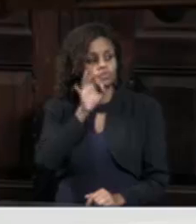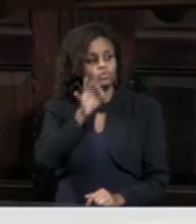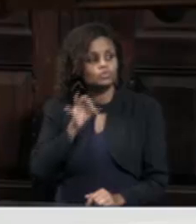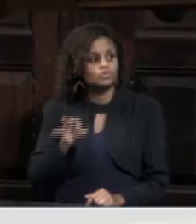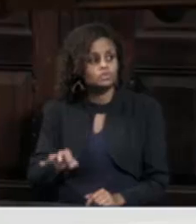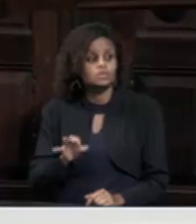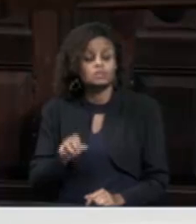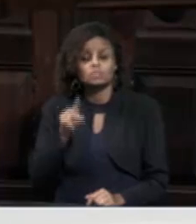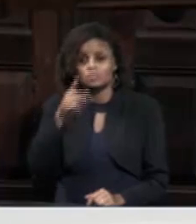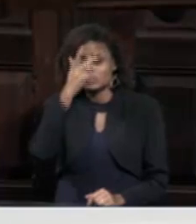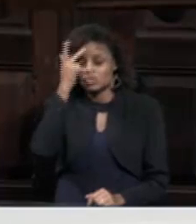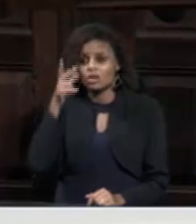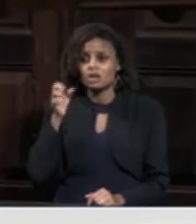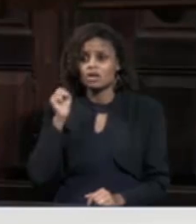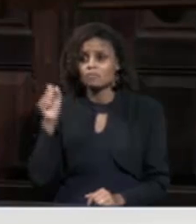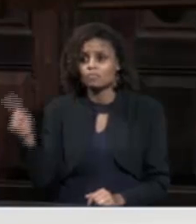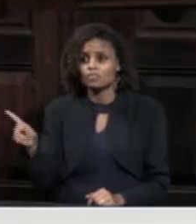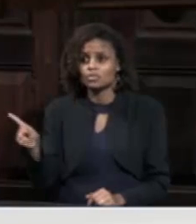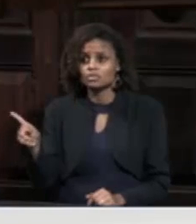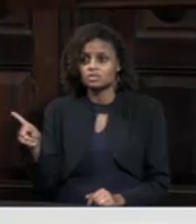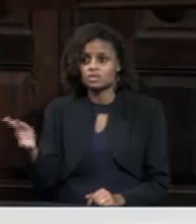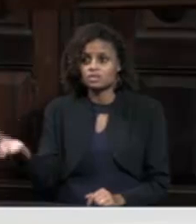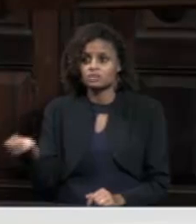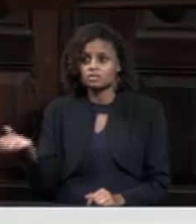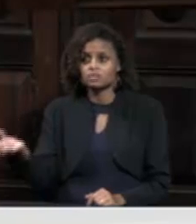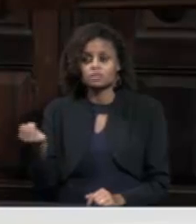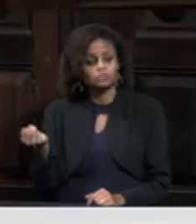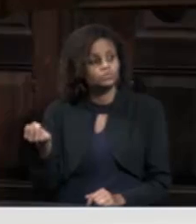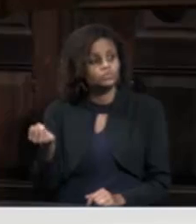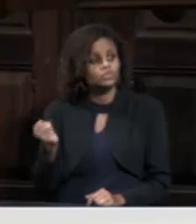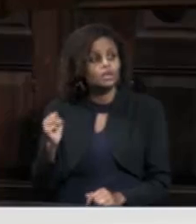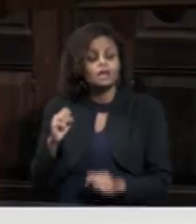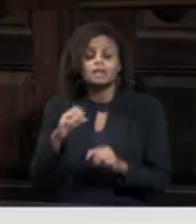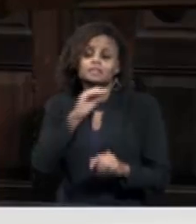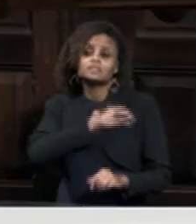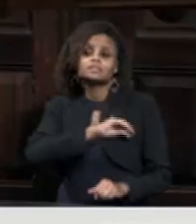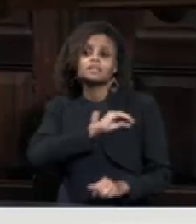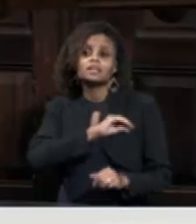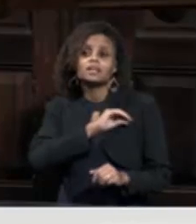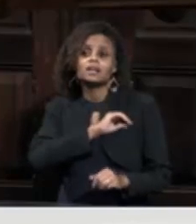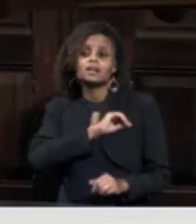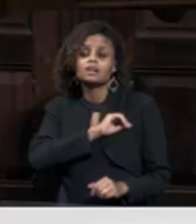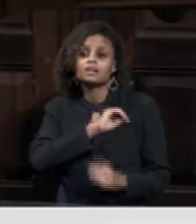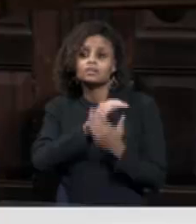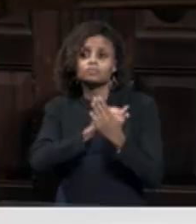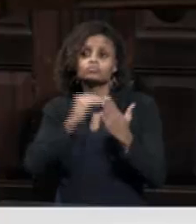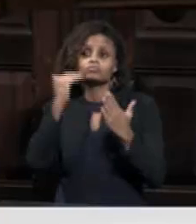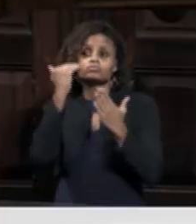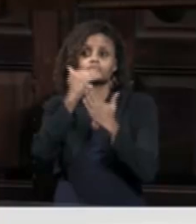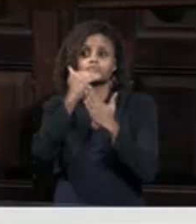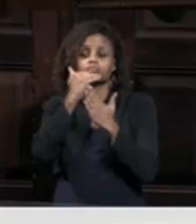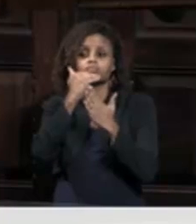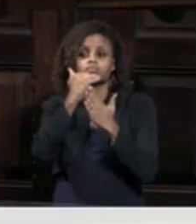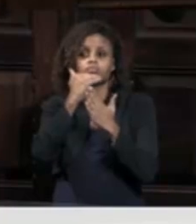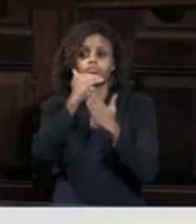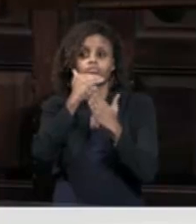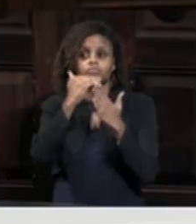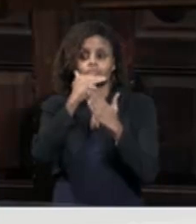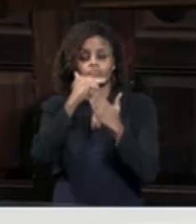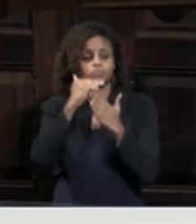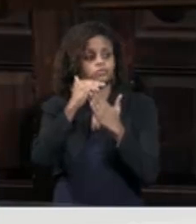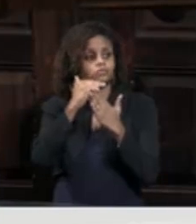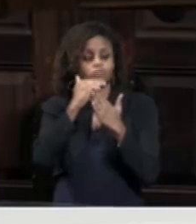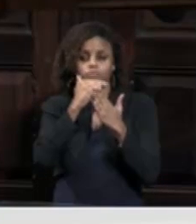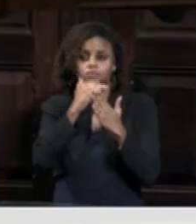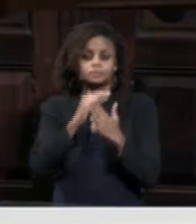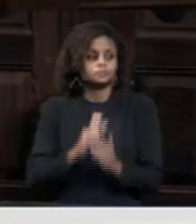inativos e pensionistas que ganham acima do teto do salário mínimo.